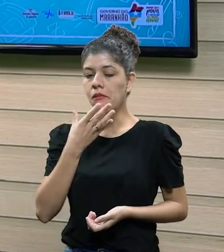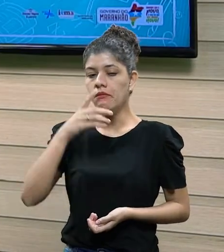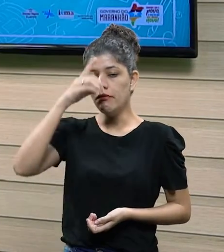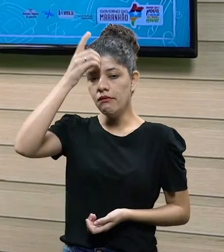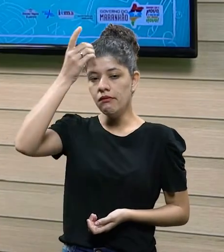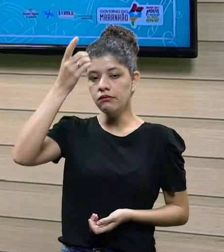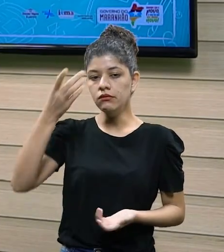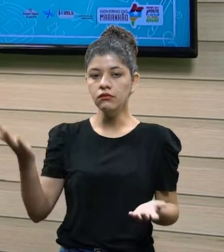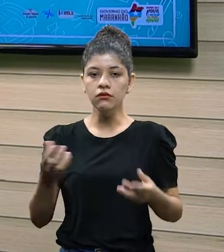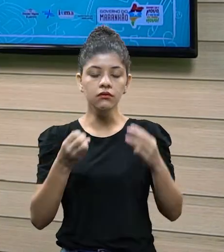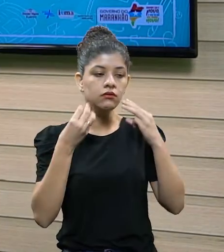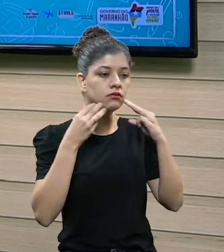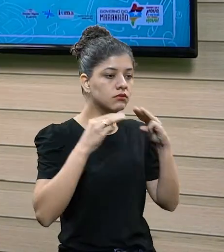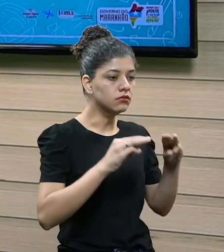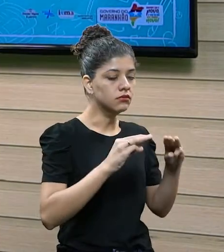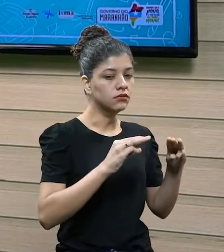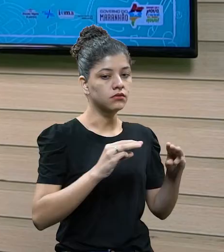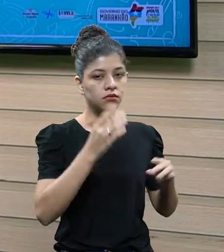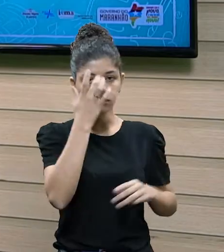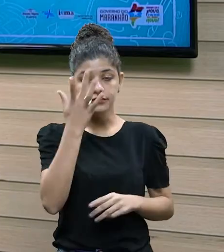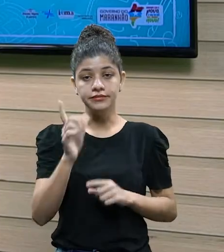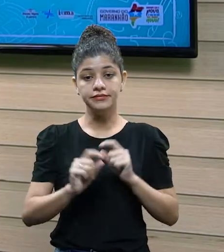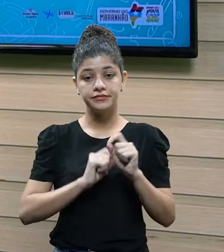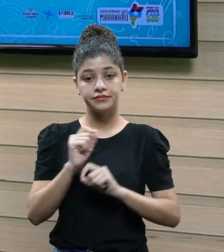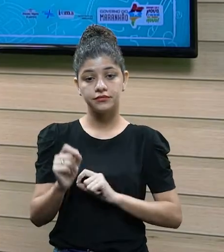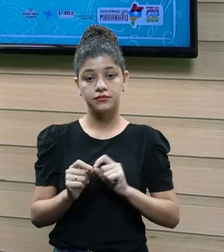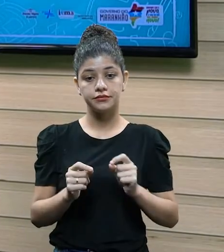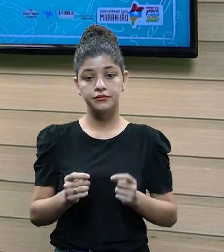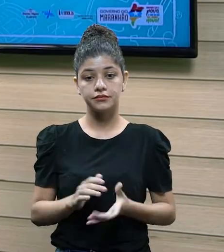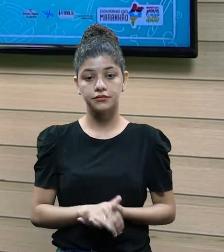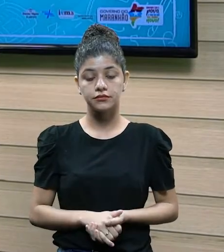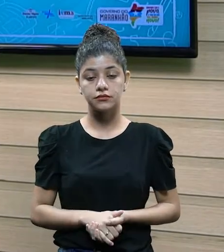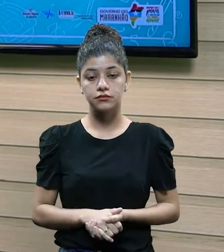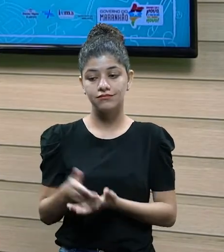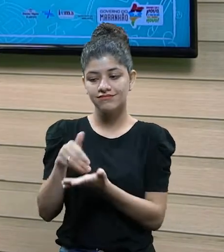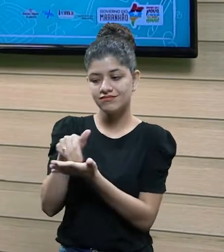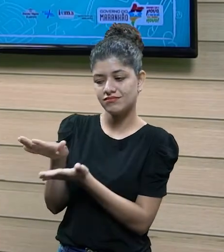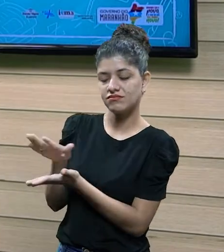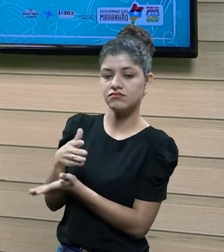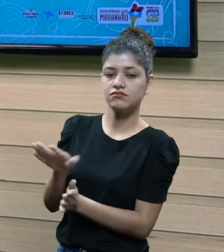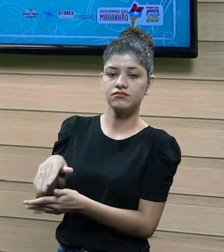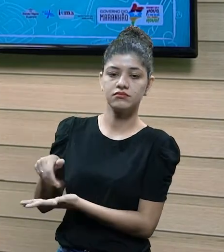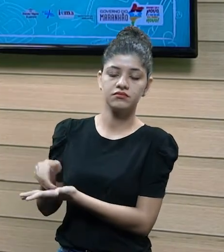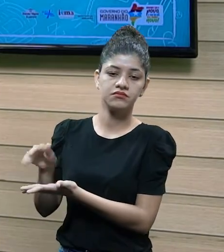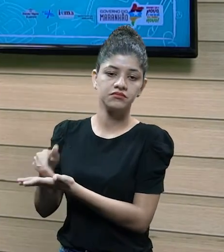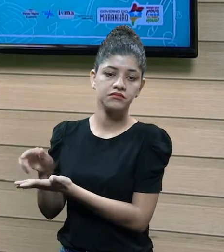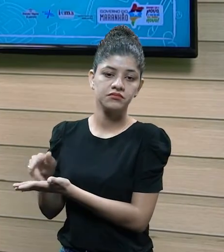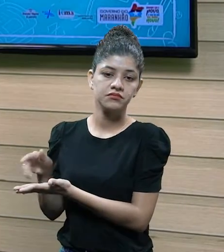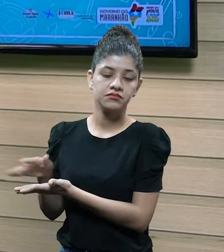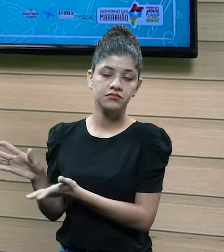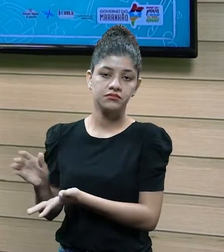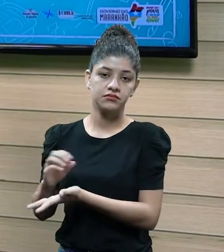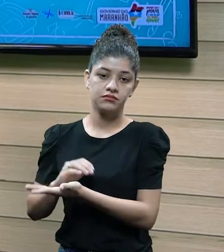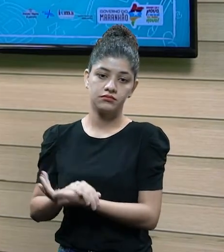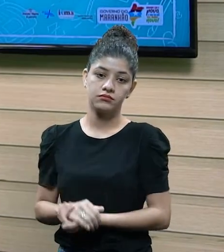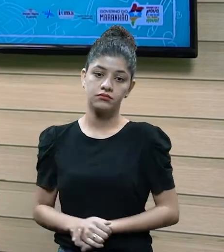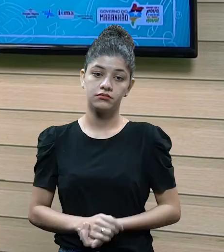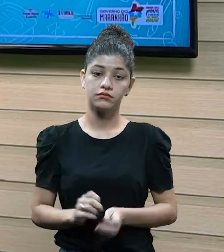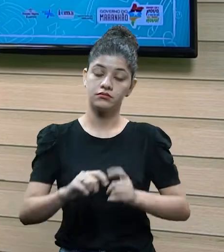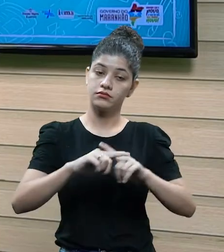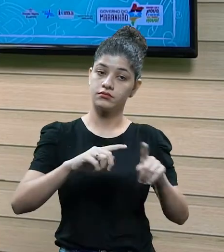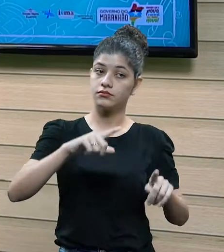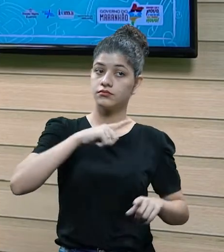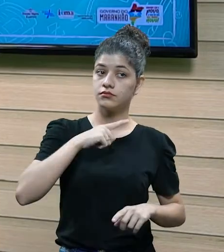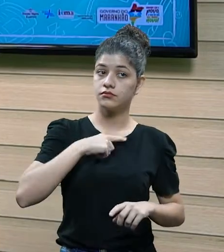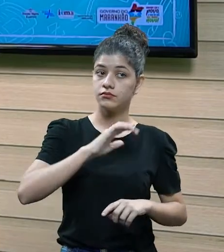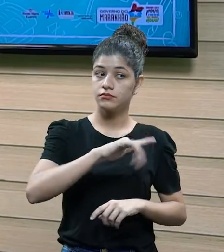ideias. Bora colocar ele no marketing. Porque é muito fácil você descartar um profissional. Vamos tirar daqui, bora demitir. Não, mas ele